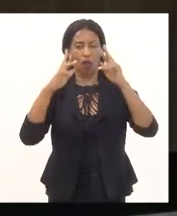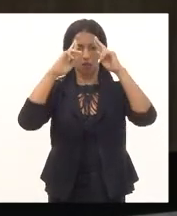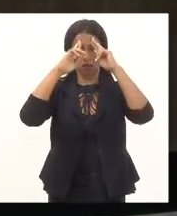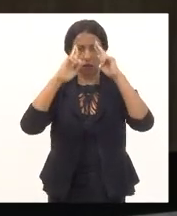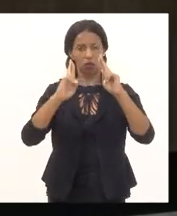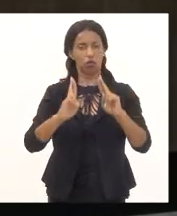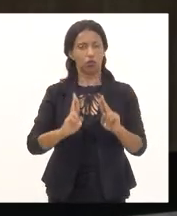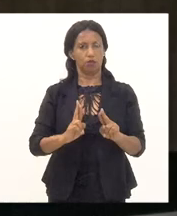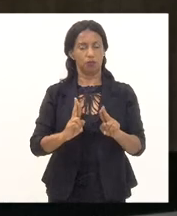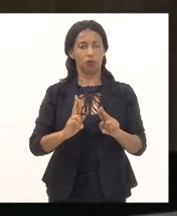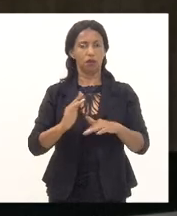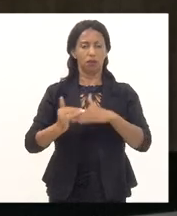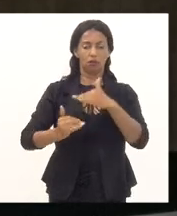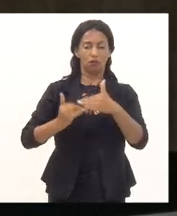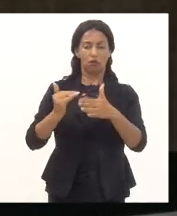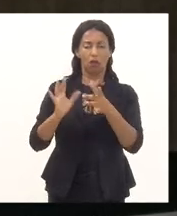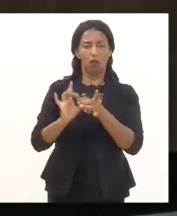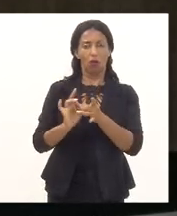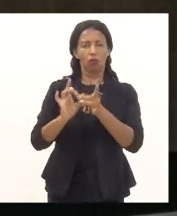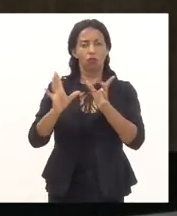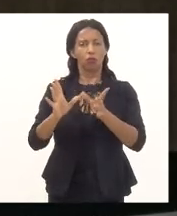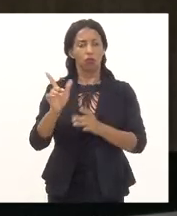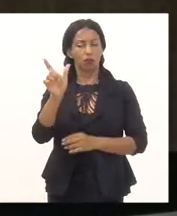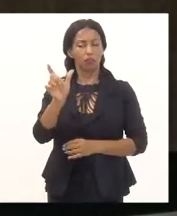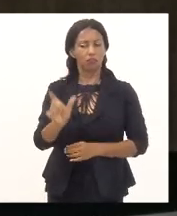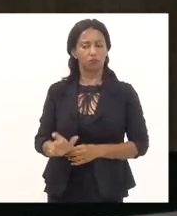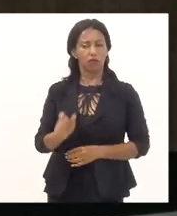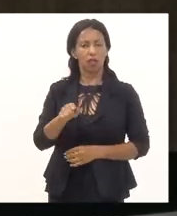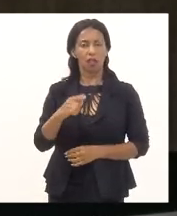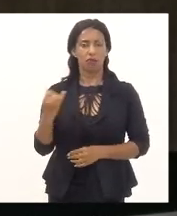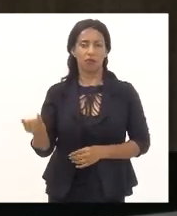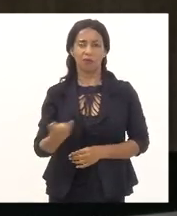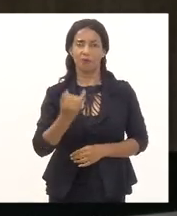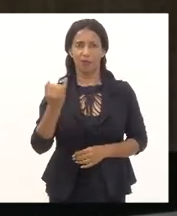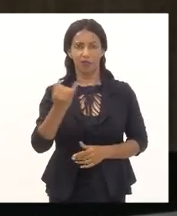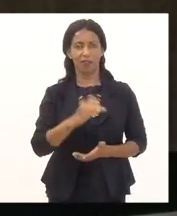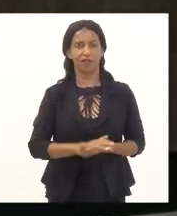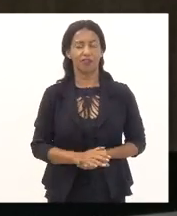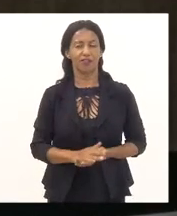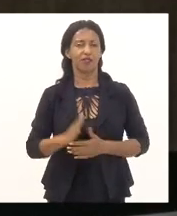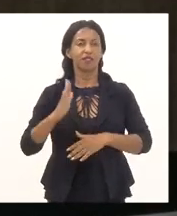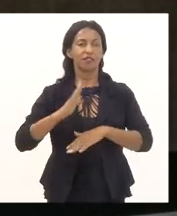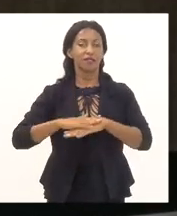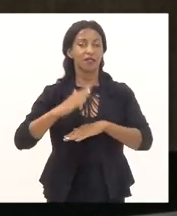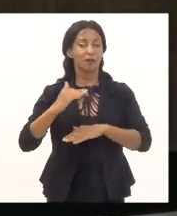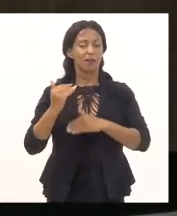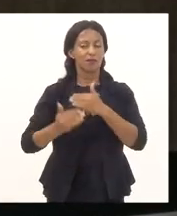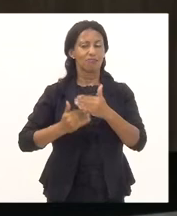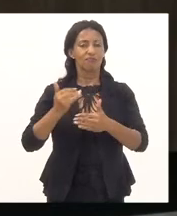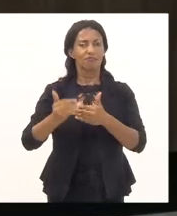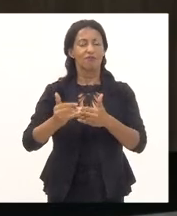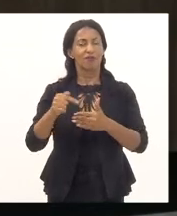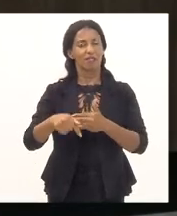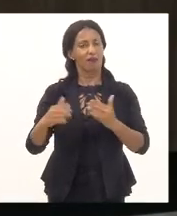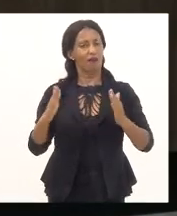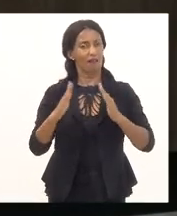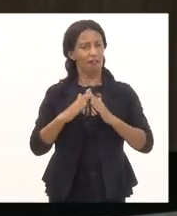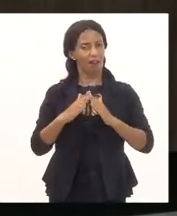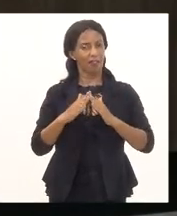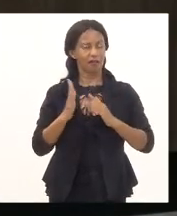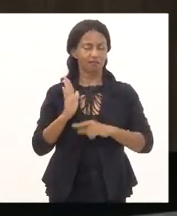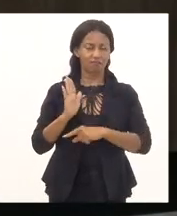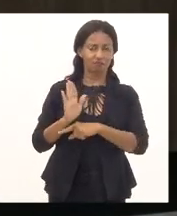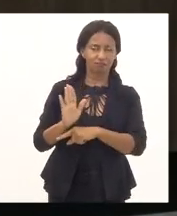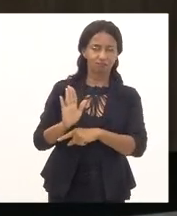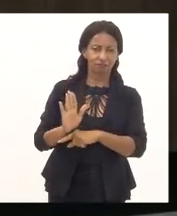respeito, na construção de autonomia do indivíduo. Isso é muito importante e vai ser mais um passo que essa casa vai dar para